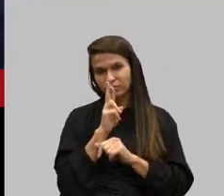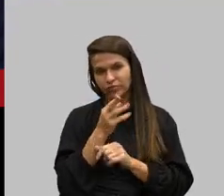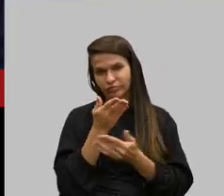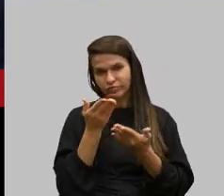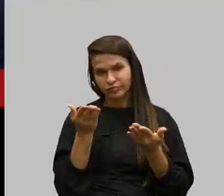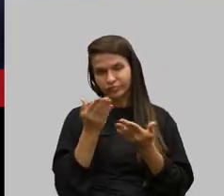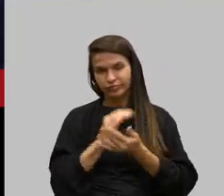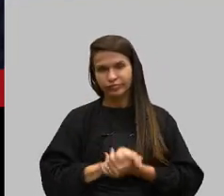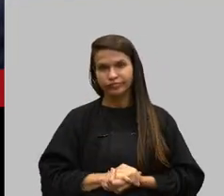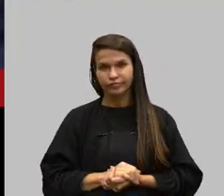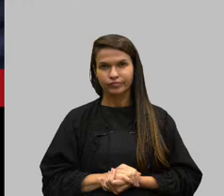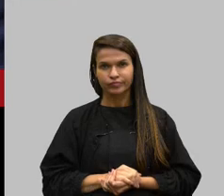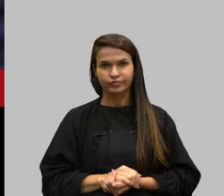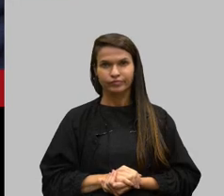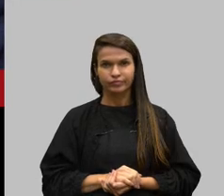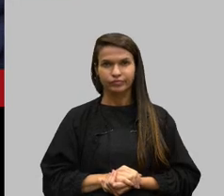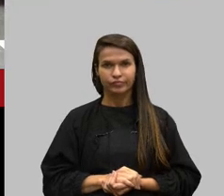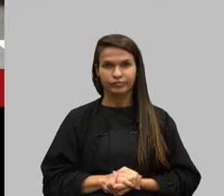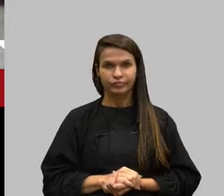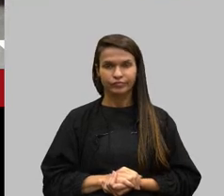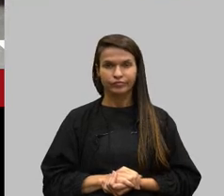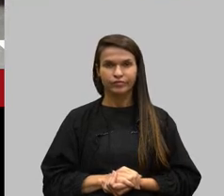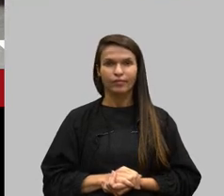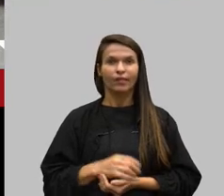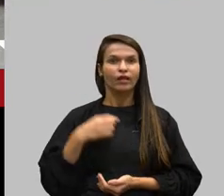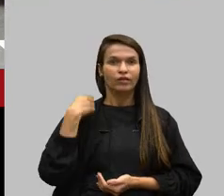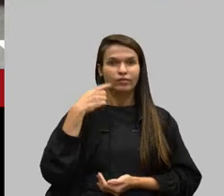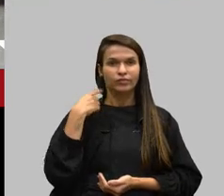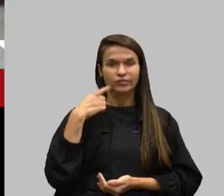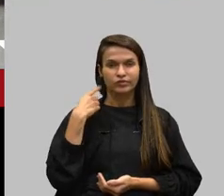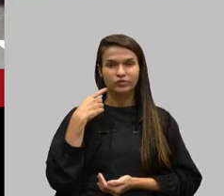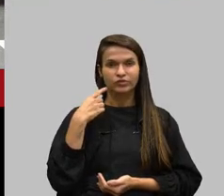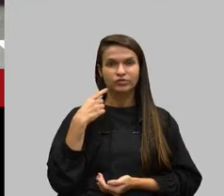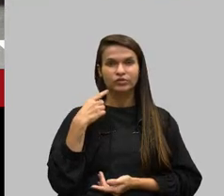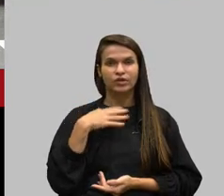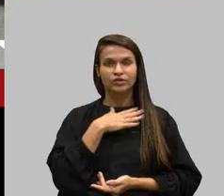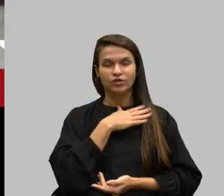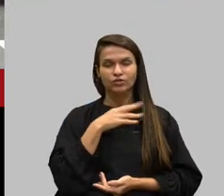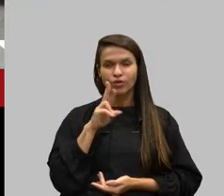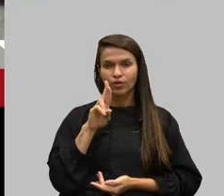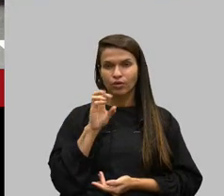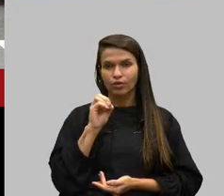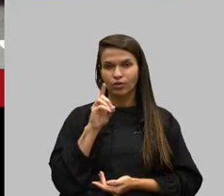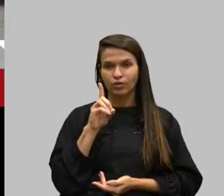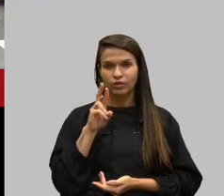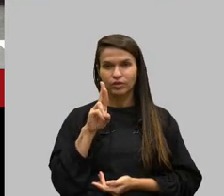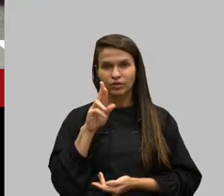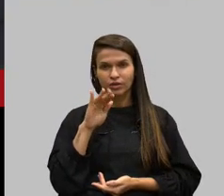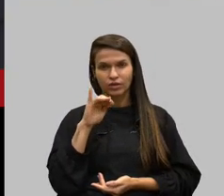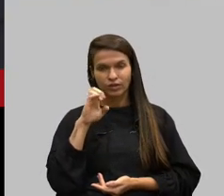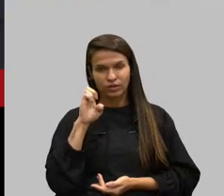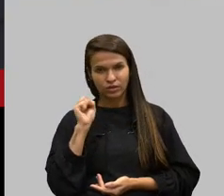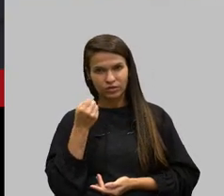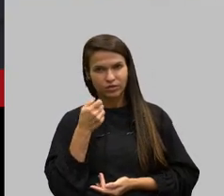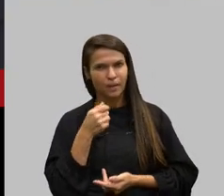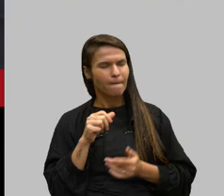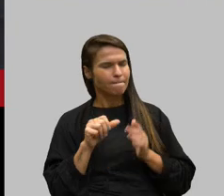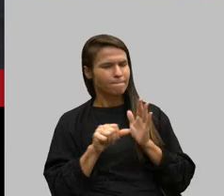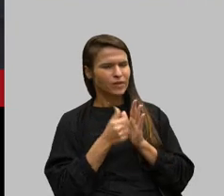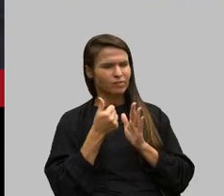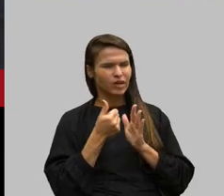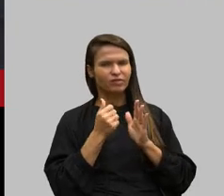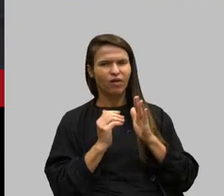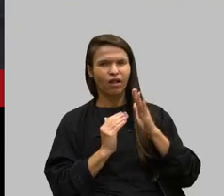excelência Deputado sargento Rodrigues Presidente eh primeiro o secretário alegou o limite da lei de